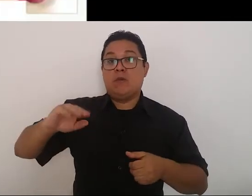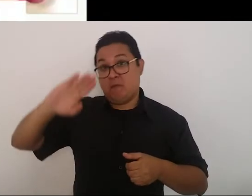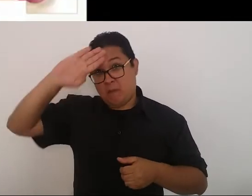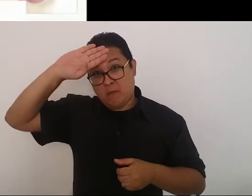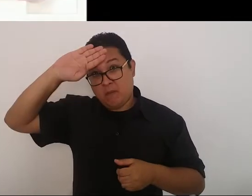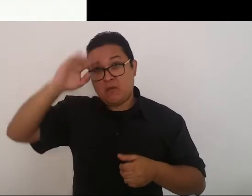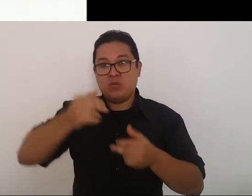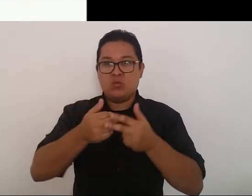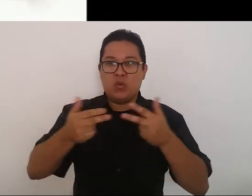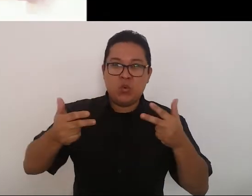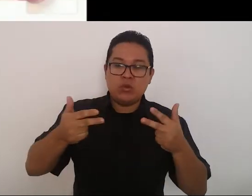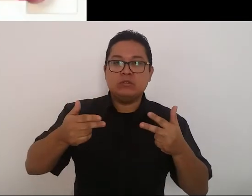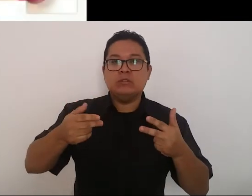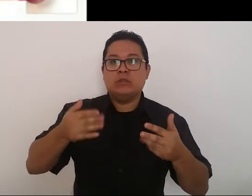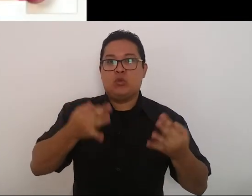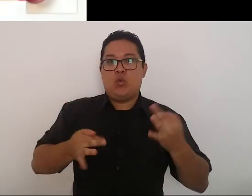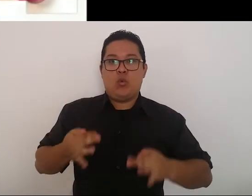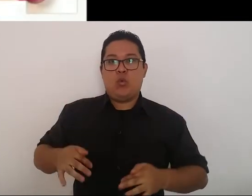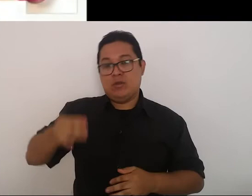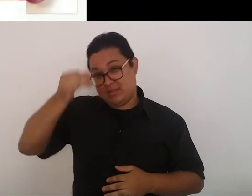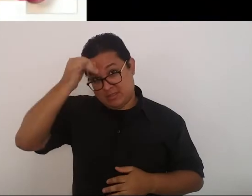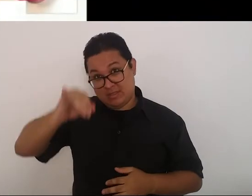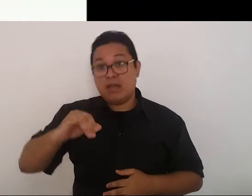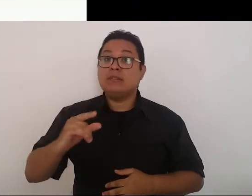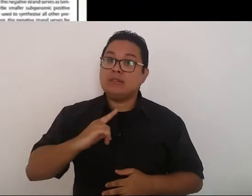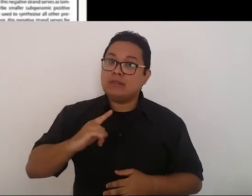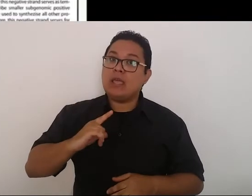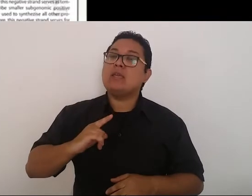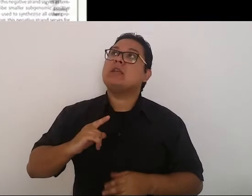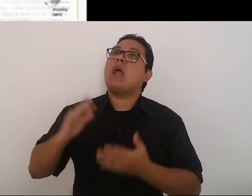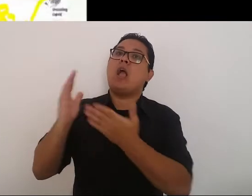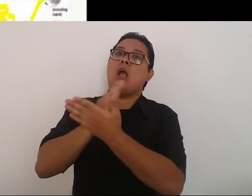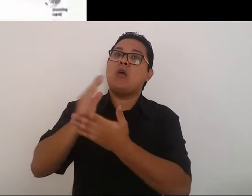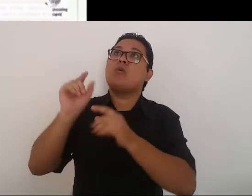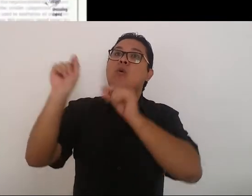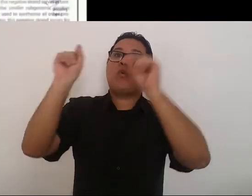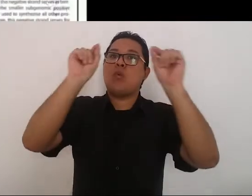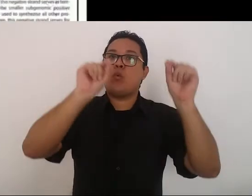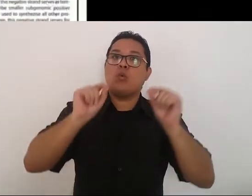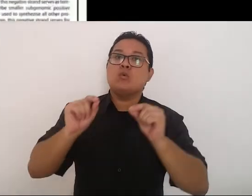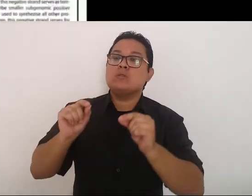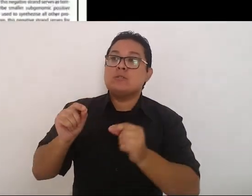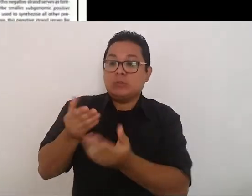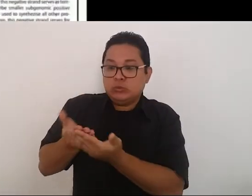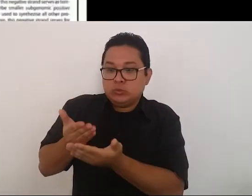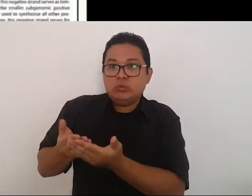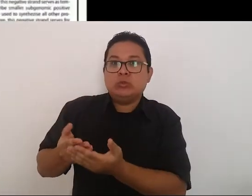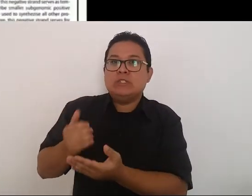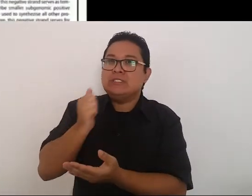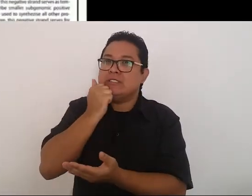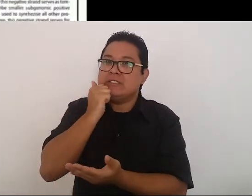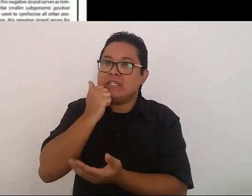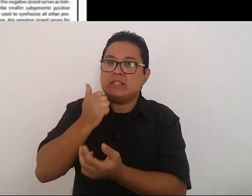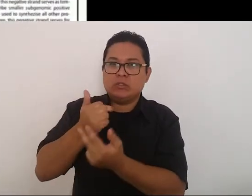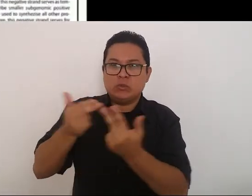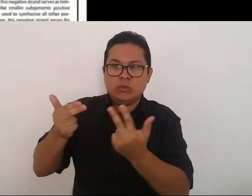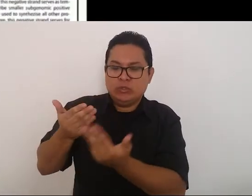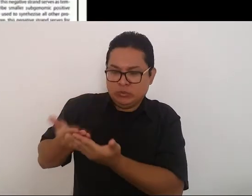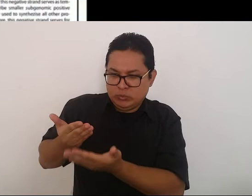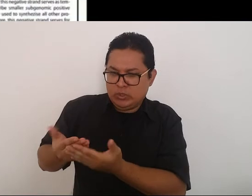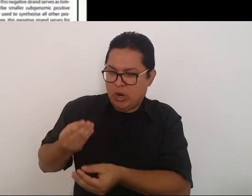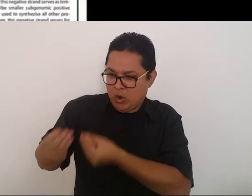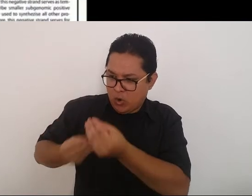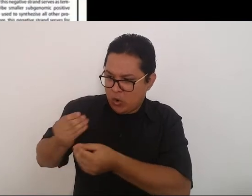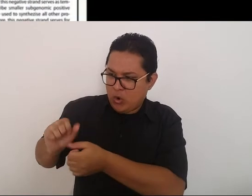pesquisadores, biólogos, né, biomédicos, etc., que estão tentando ver medicamentos para atuar